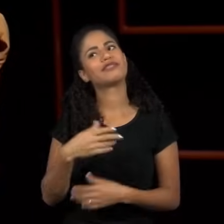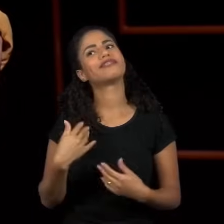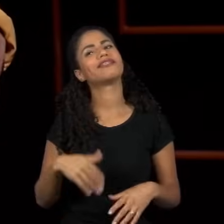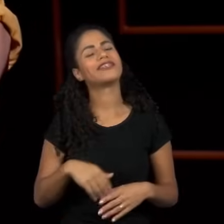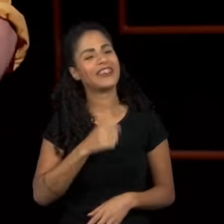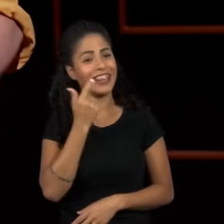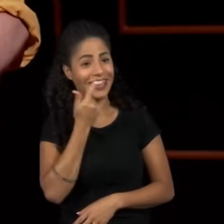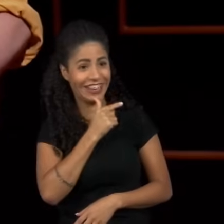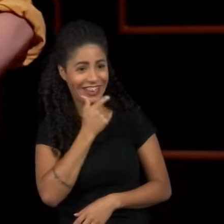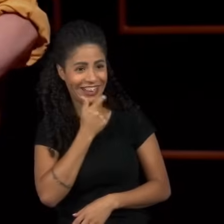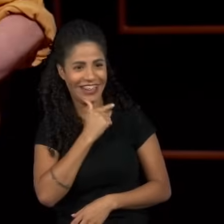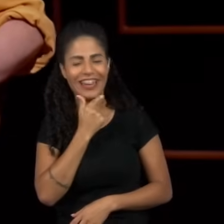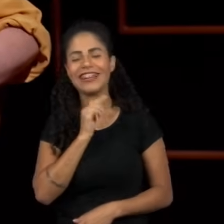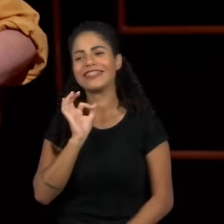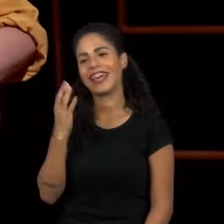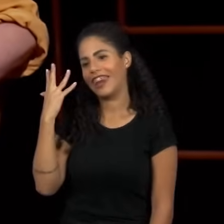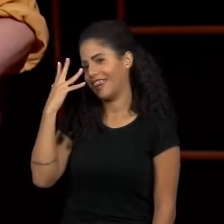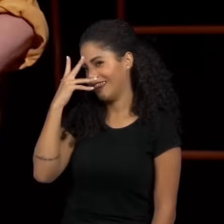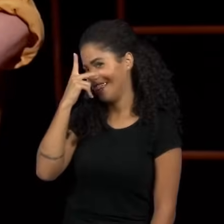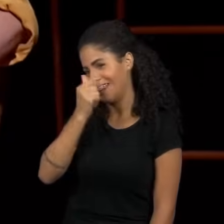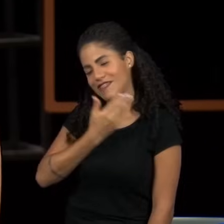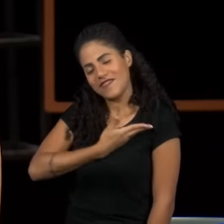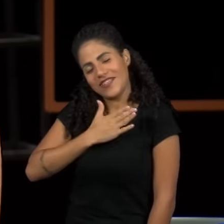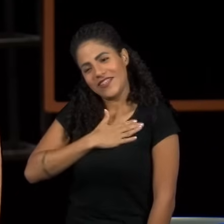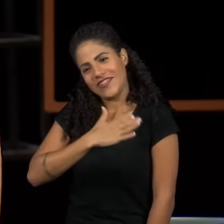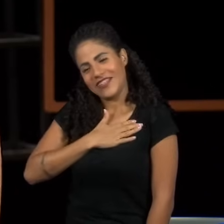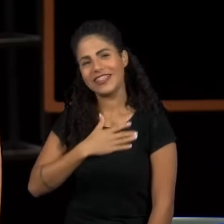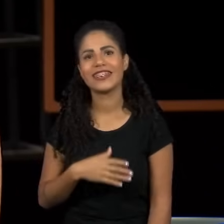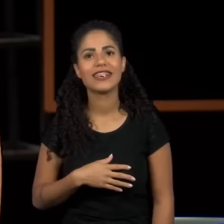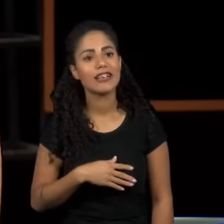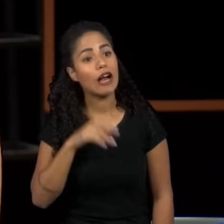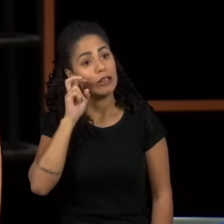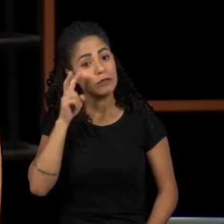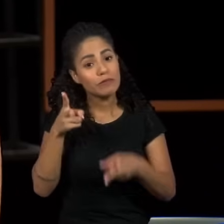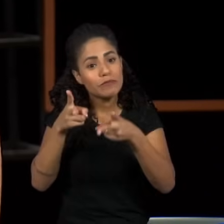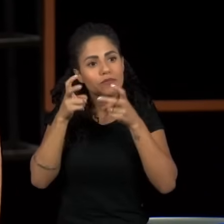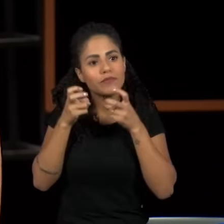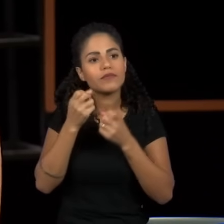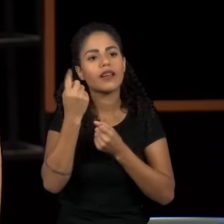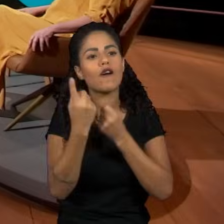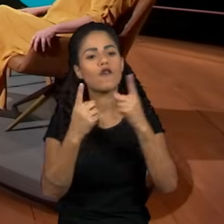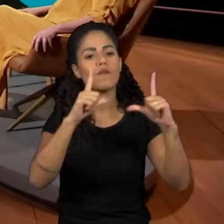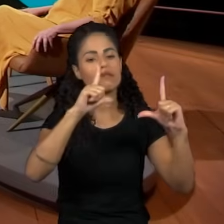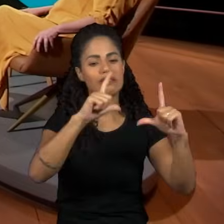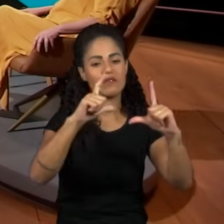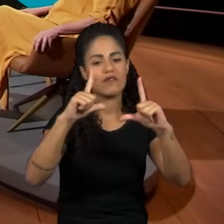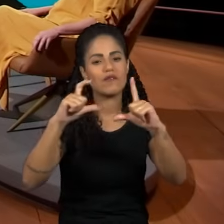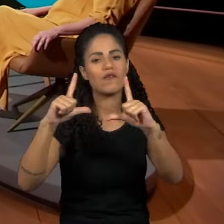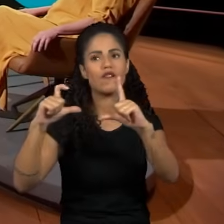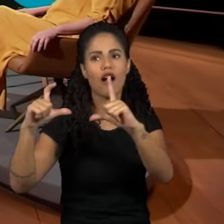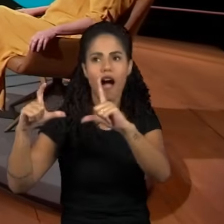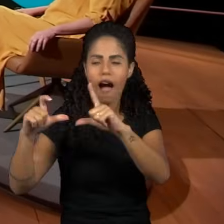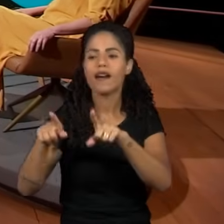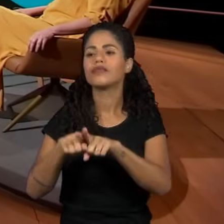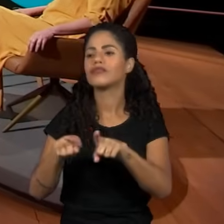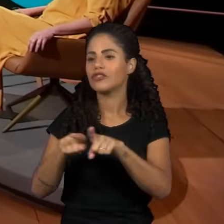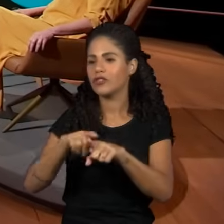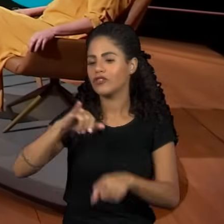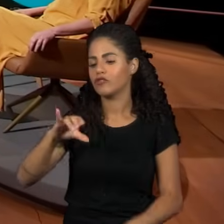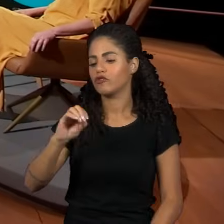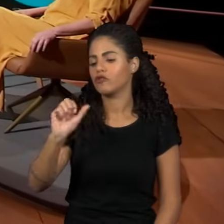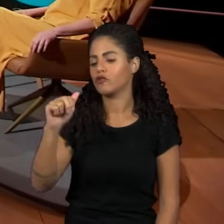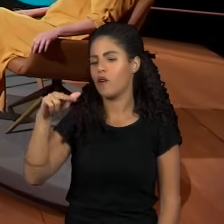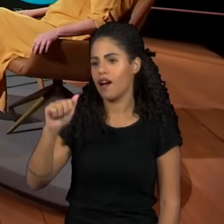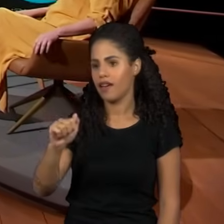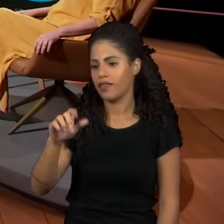né? Um grande amigo. A gente viu cenas aí, algumas fotos do processo de Joana D'Arc. Processo de Joana D'Arc. Você